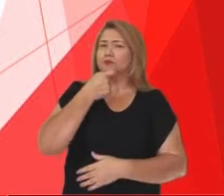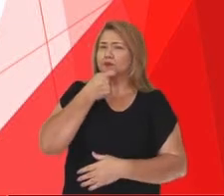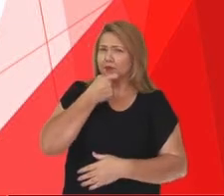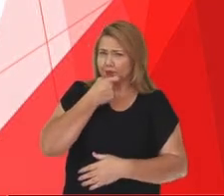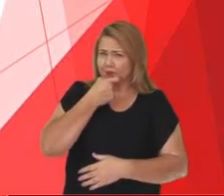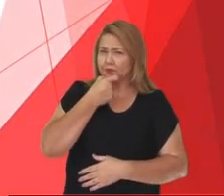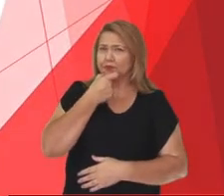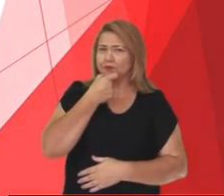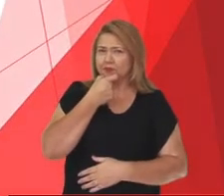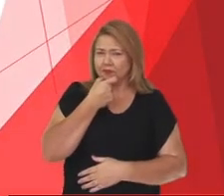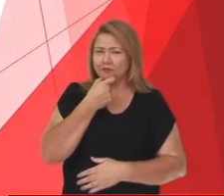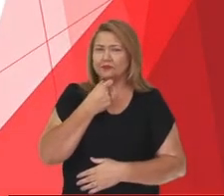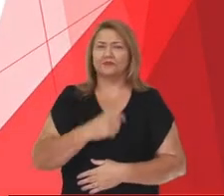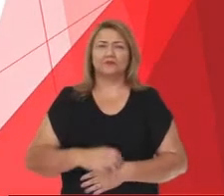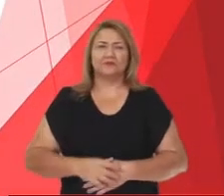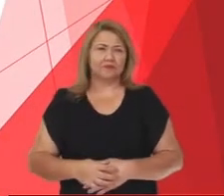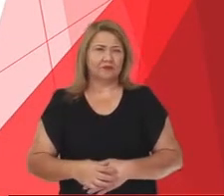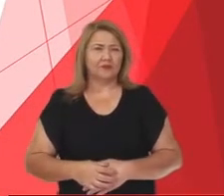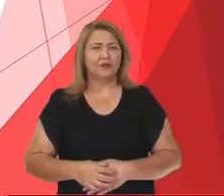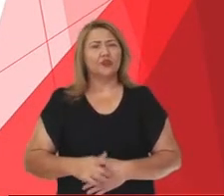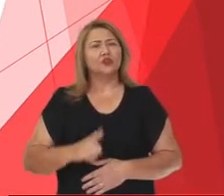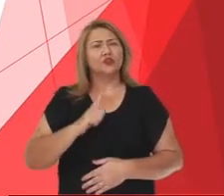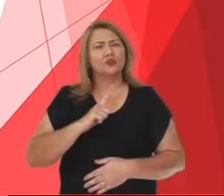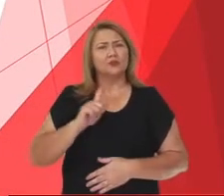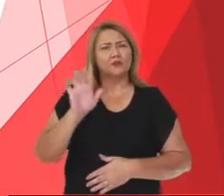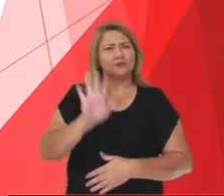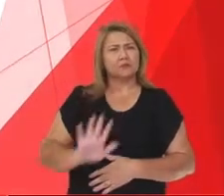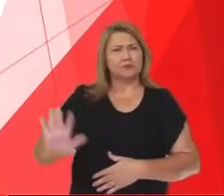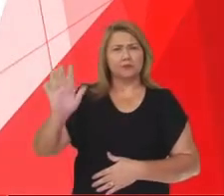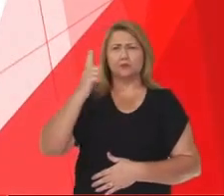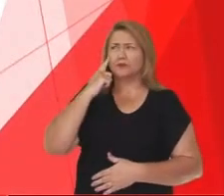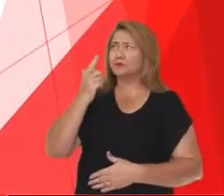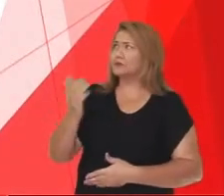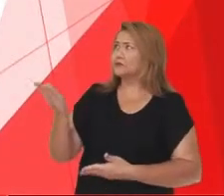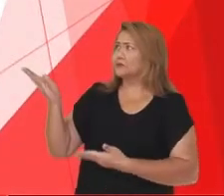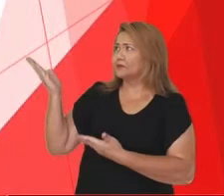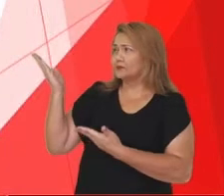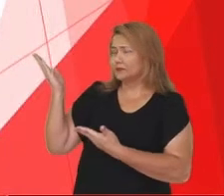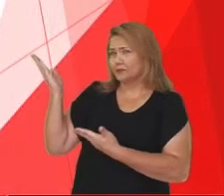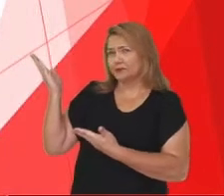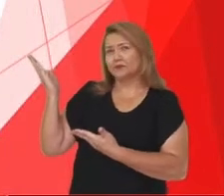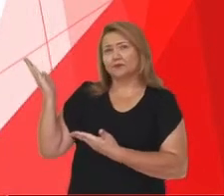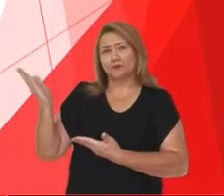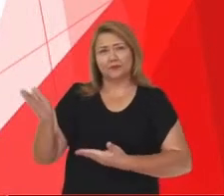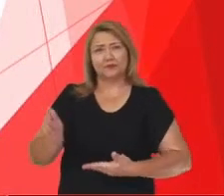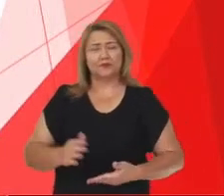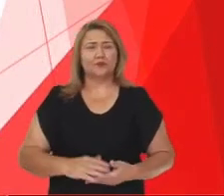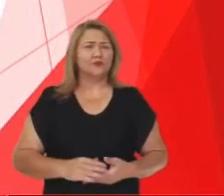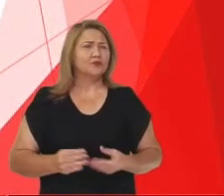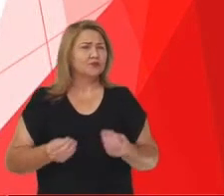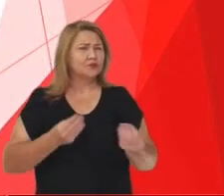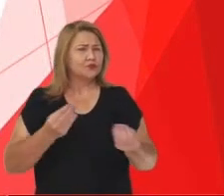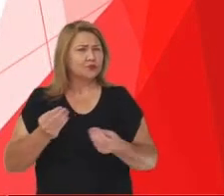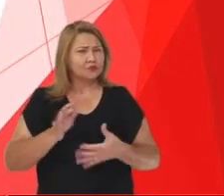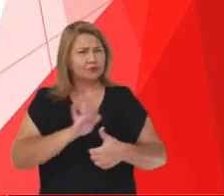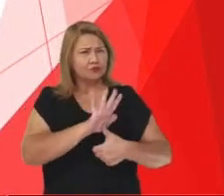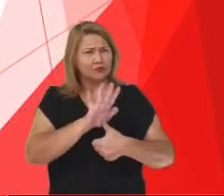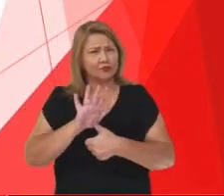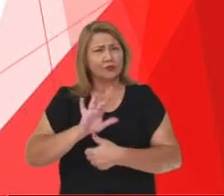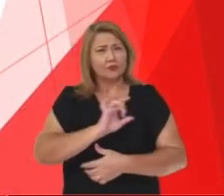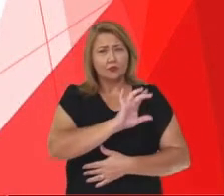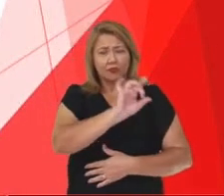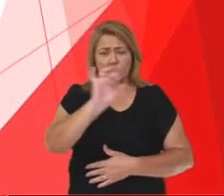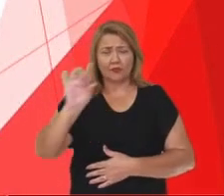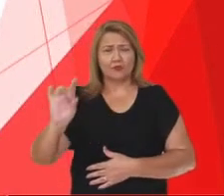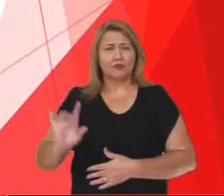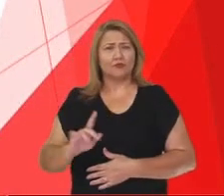ingleses. Beleza? Olha só, nós temos um mapinha que mostra aí para vocês como cada país